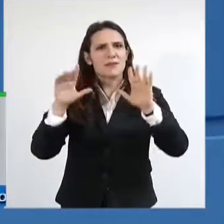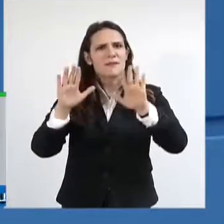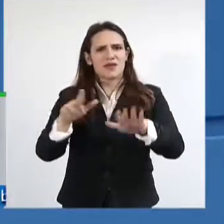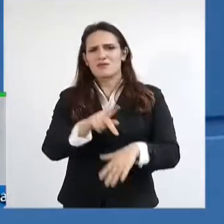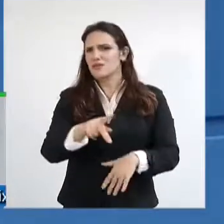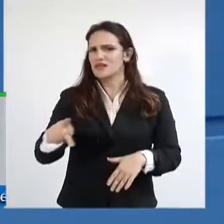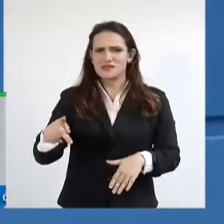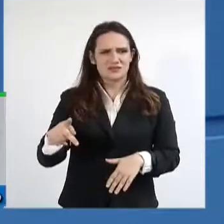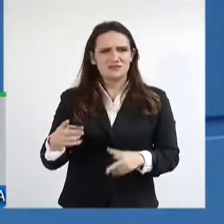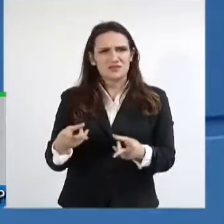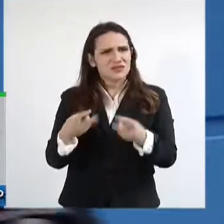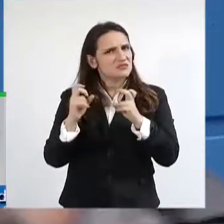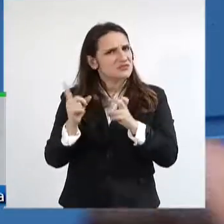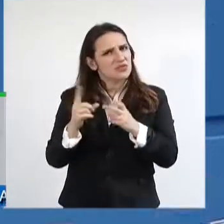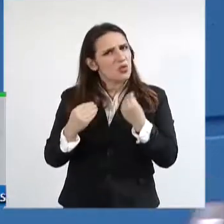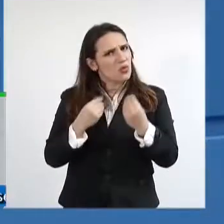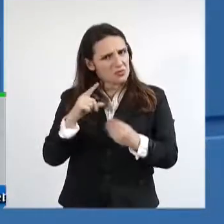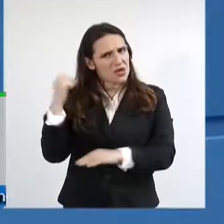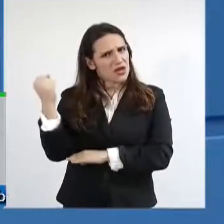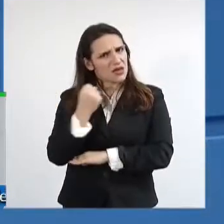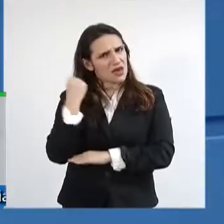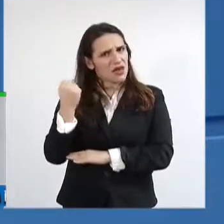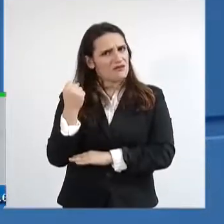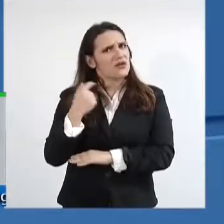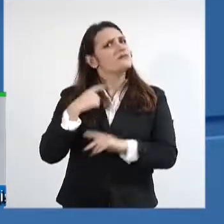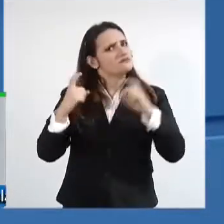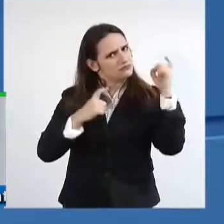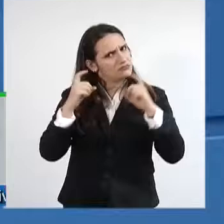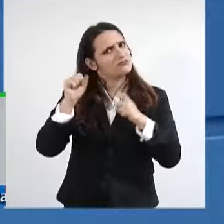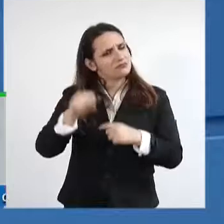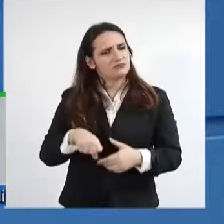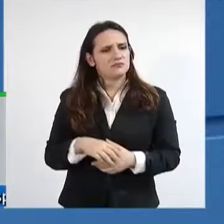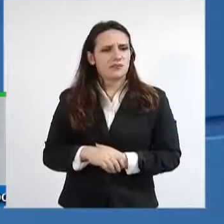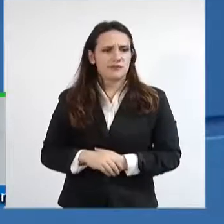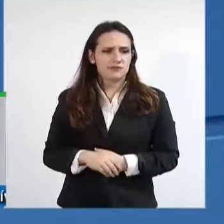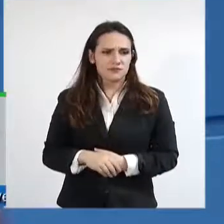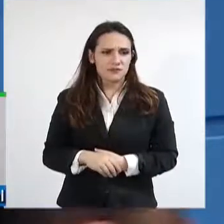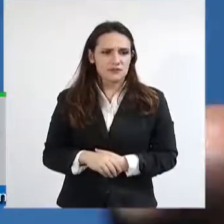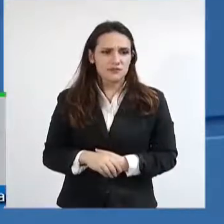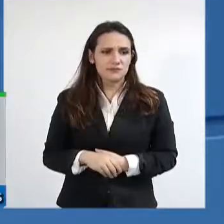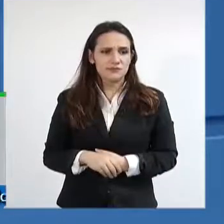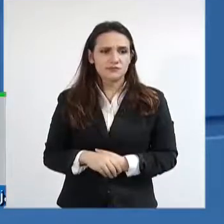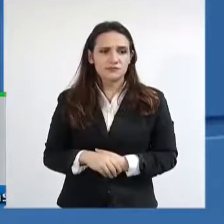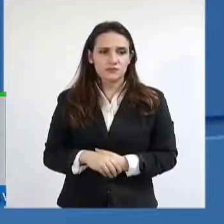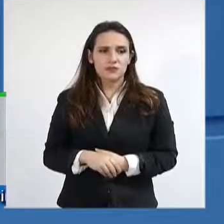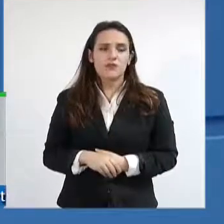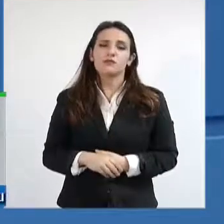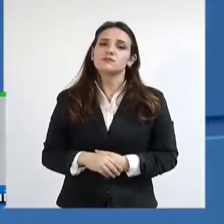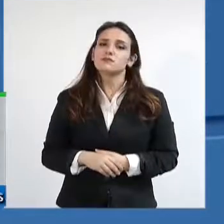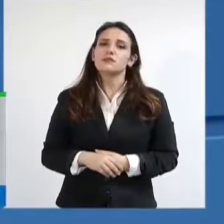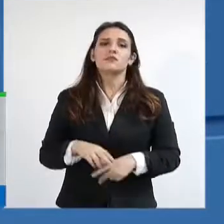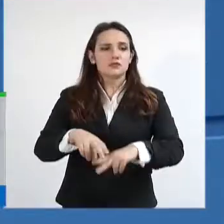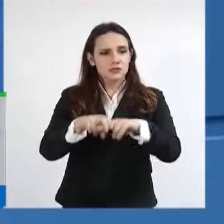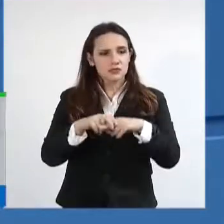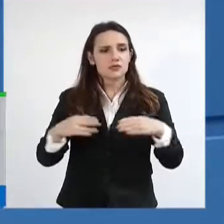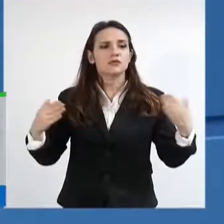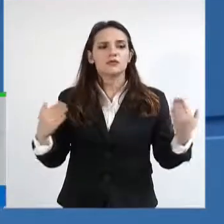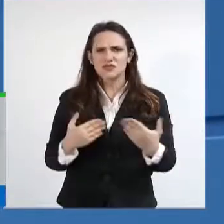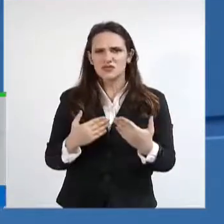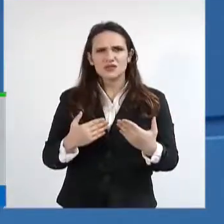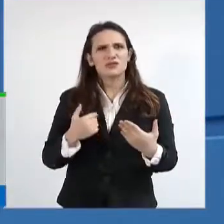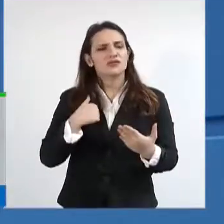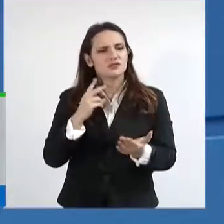tem essa dimensão nos preocupa. Nos preocupa e onde nós estamos